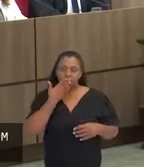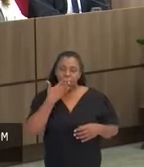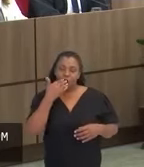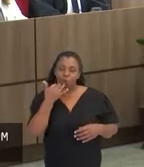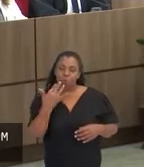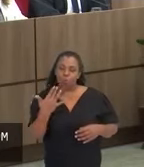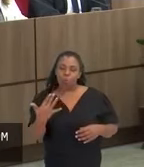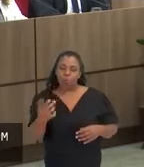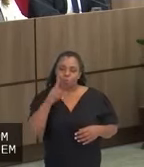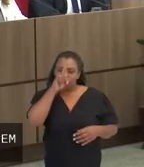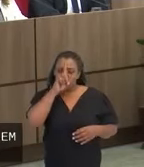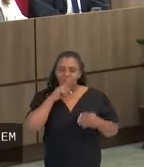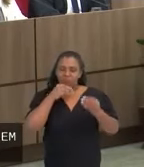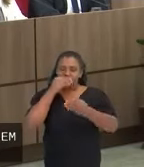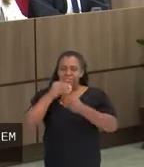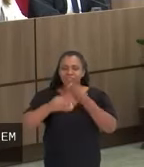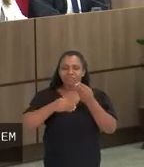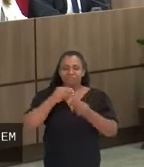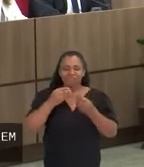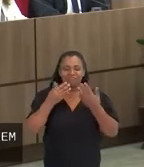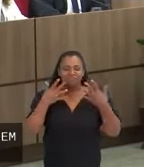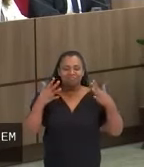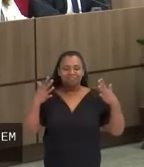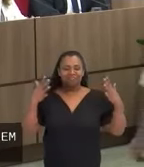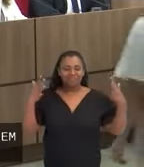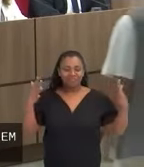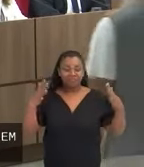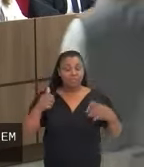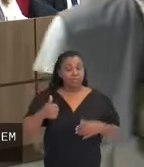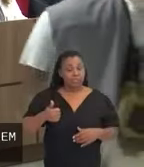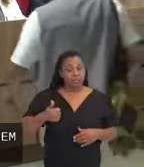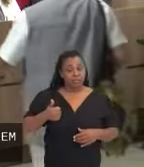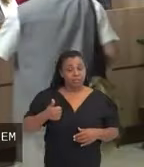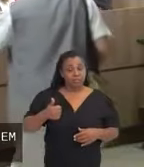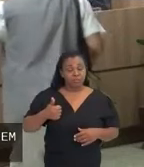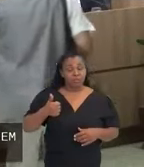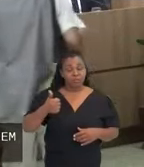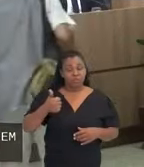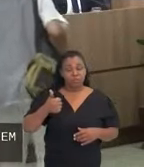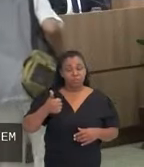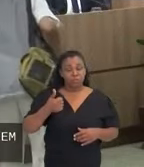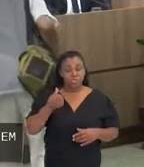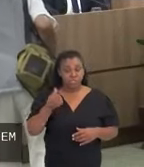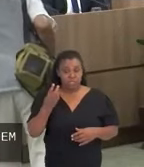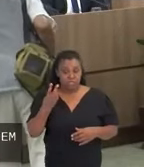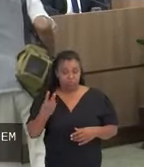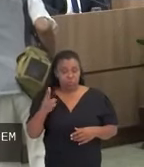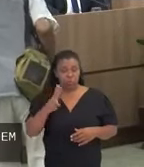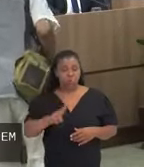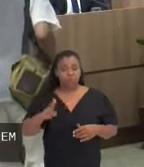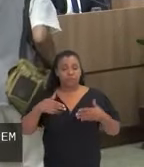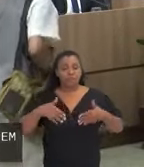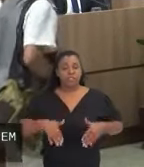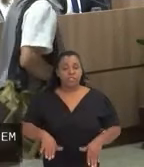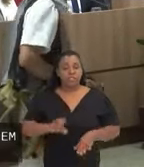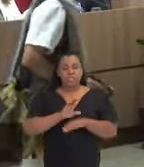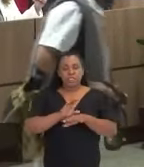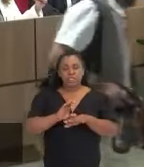tem luzes hoje em dia, né? Tenho 1,62m, estou usando um vestido cinza e preto,